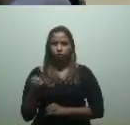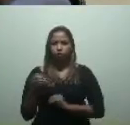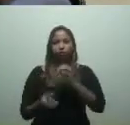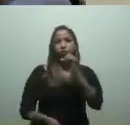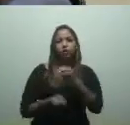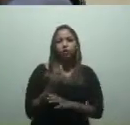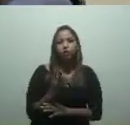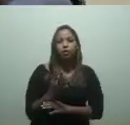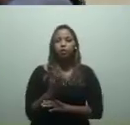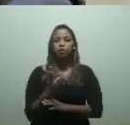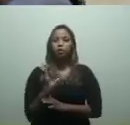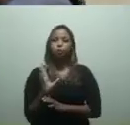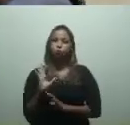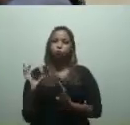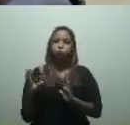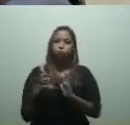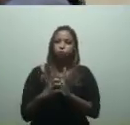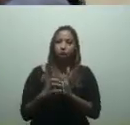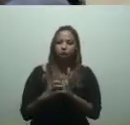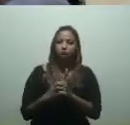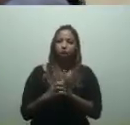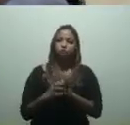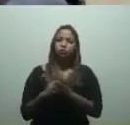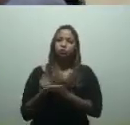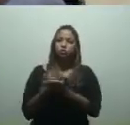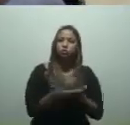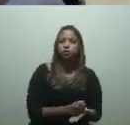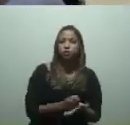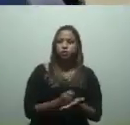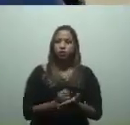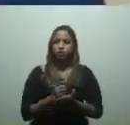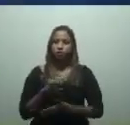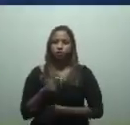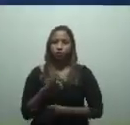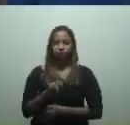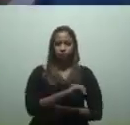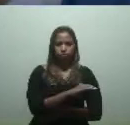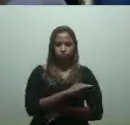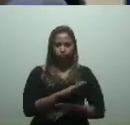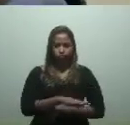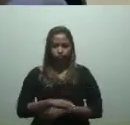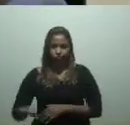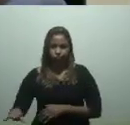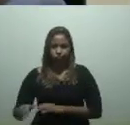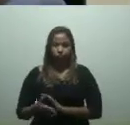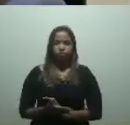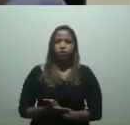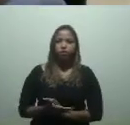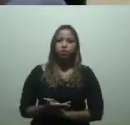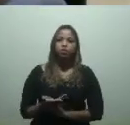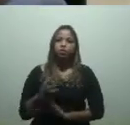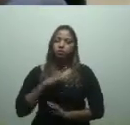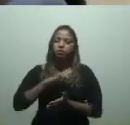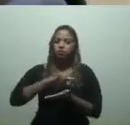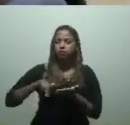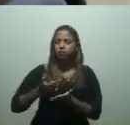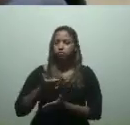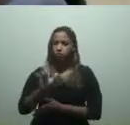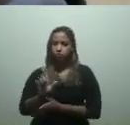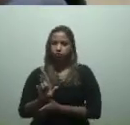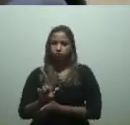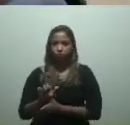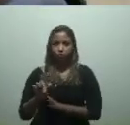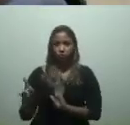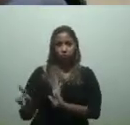de creche na estrutura organizacional do Poder Executivo Municipal e determina outras providências.